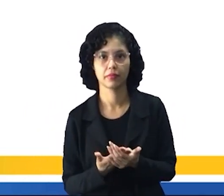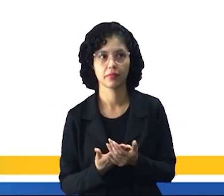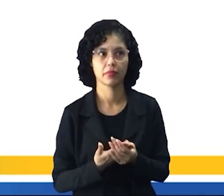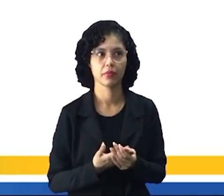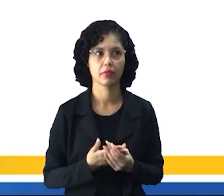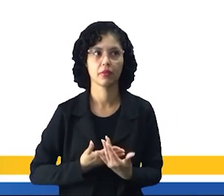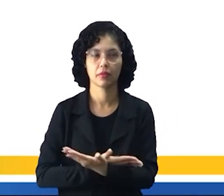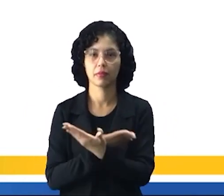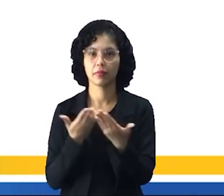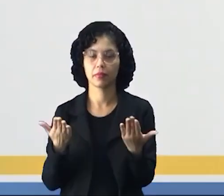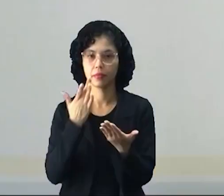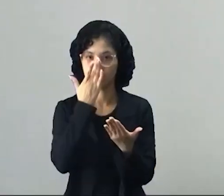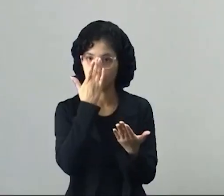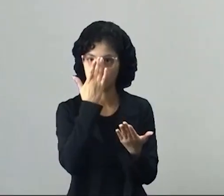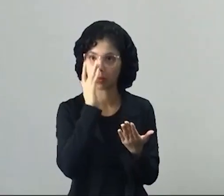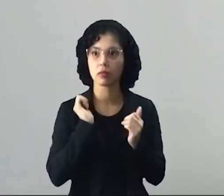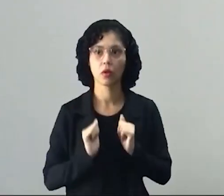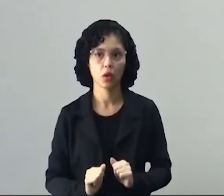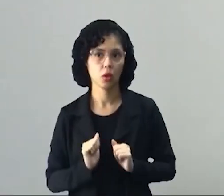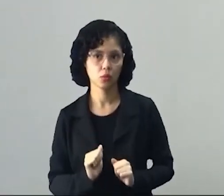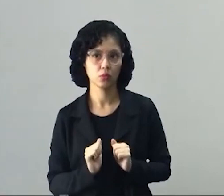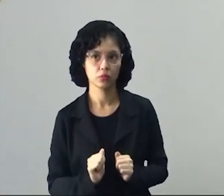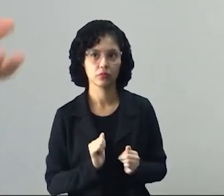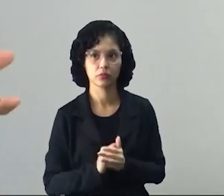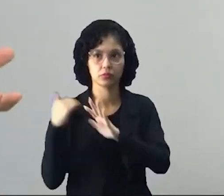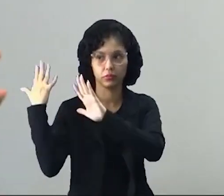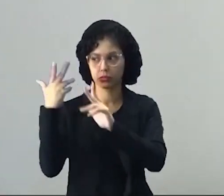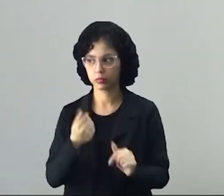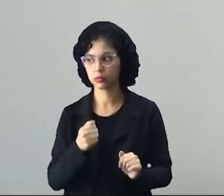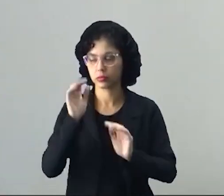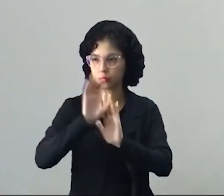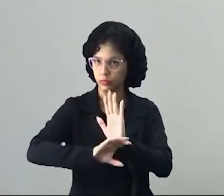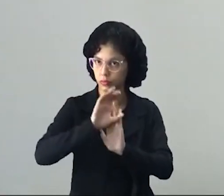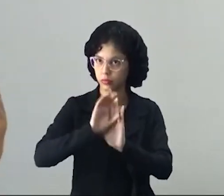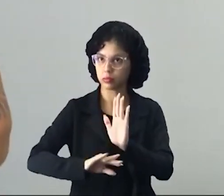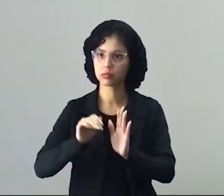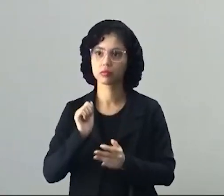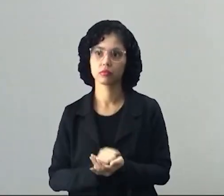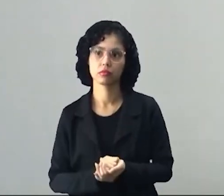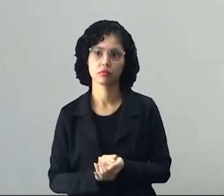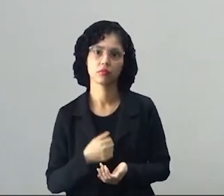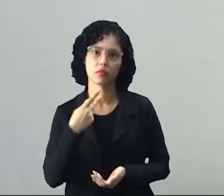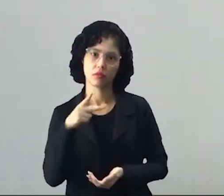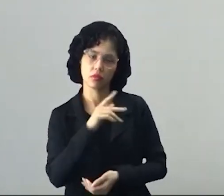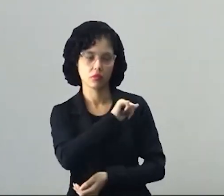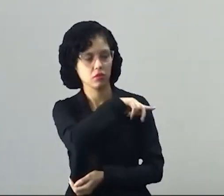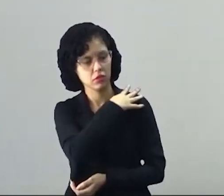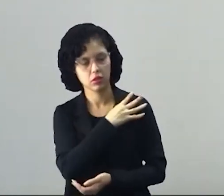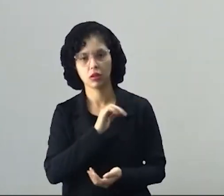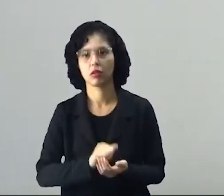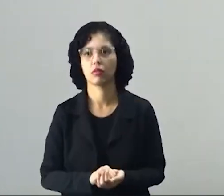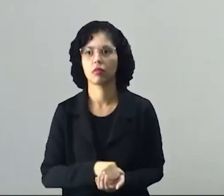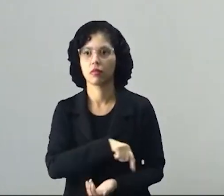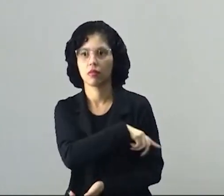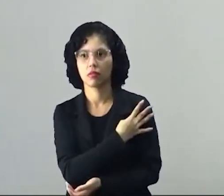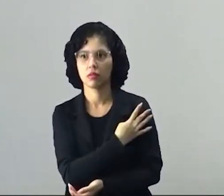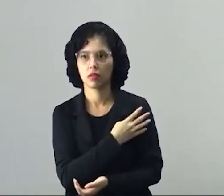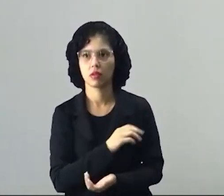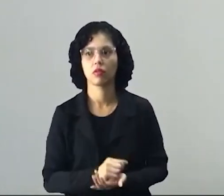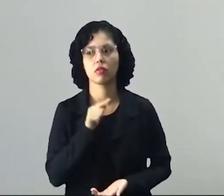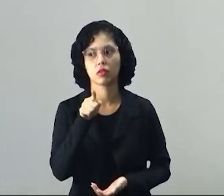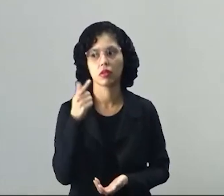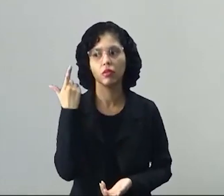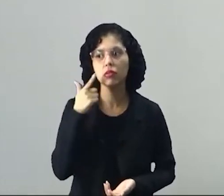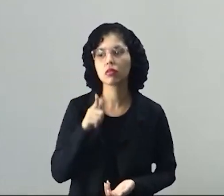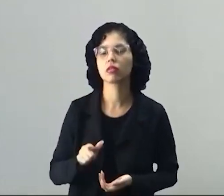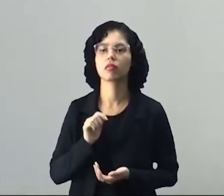coloca para vocês, para que a gente possa revisar os conteúdos que são abordados durante o seu ensino médio, ensino fundamental, para que